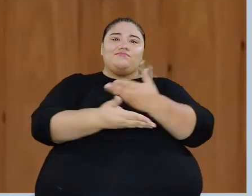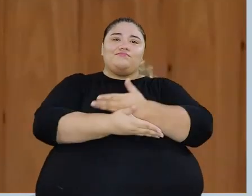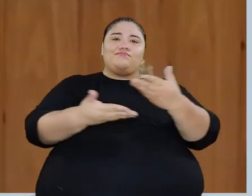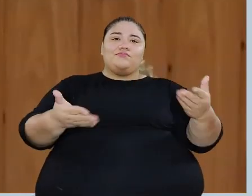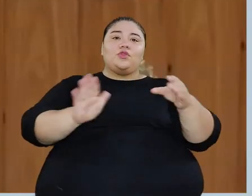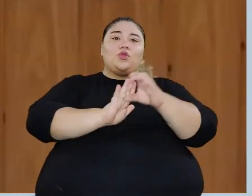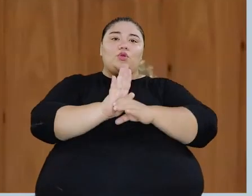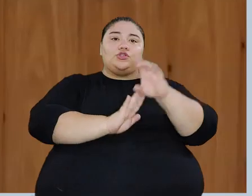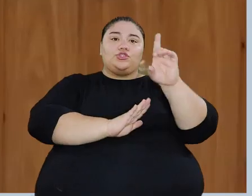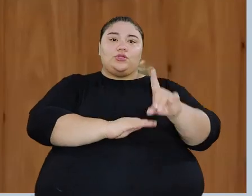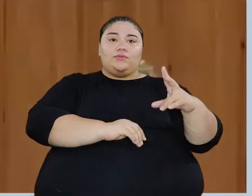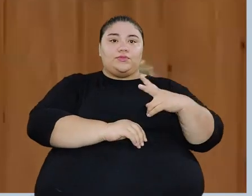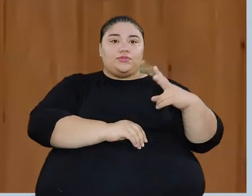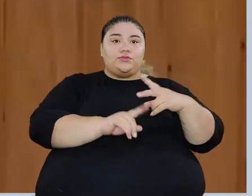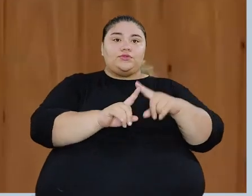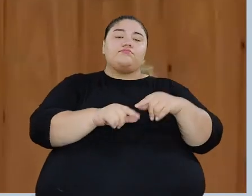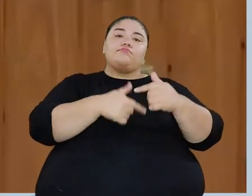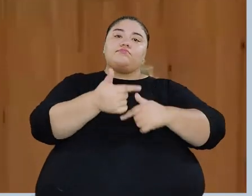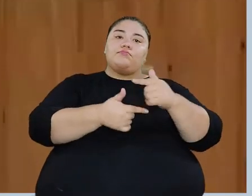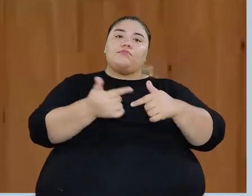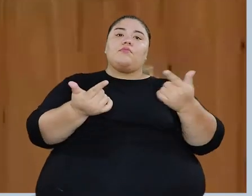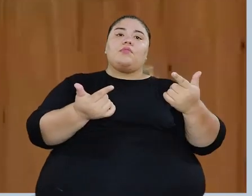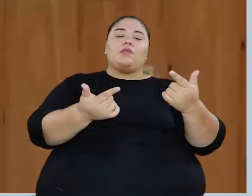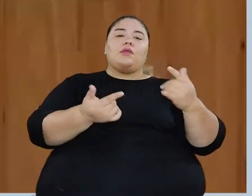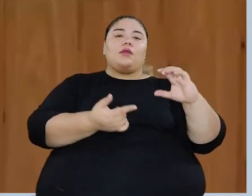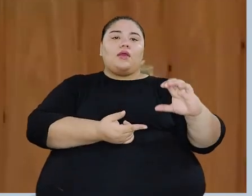de direito privado, né? Operações sobre crédito,